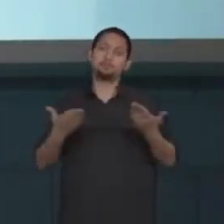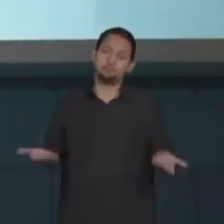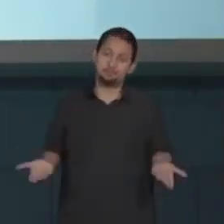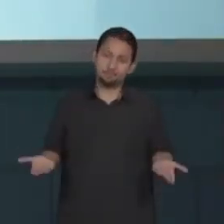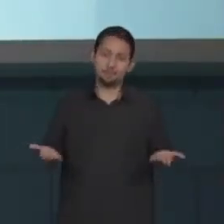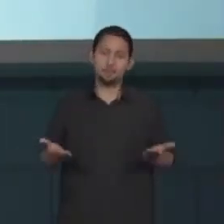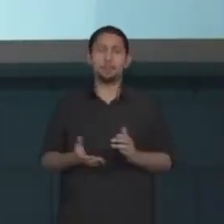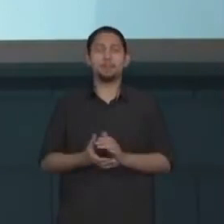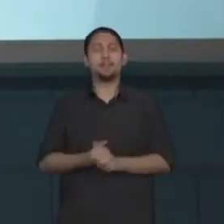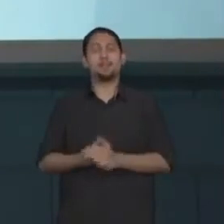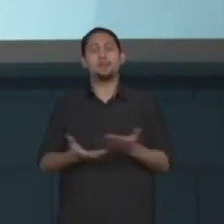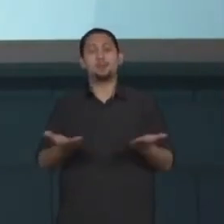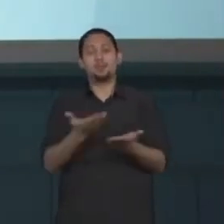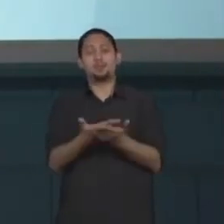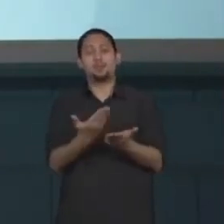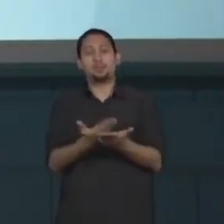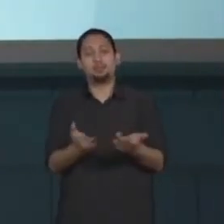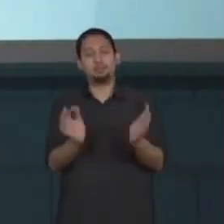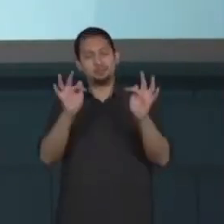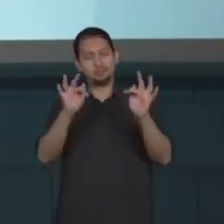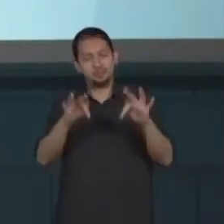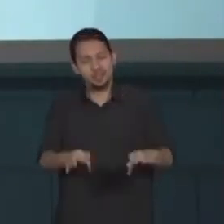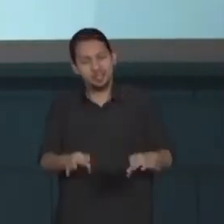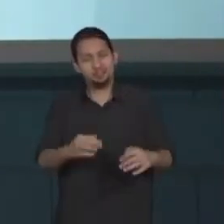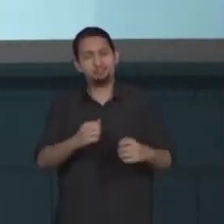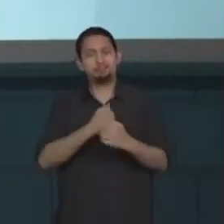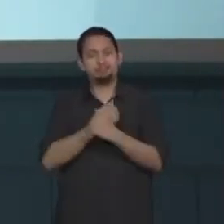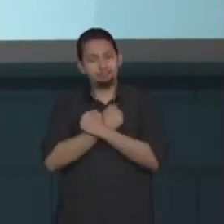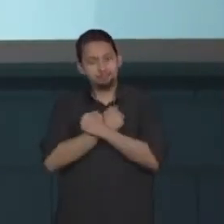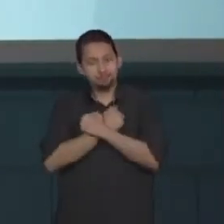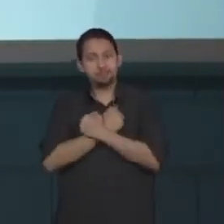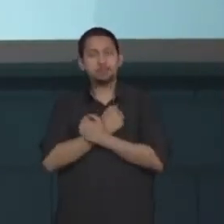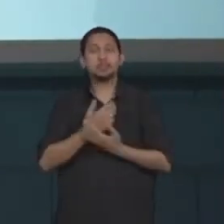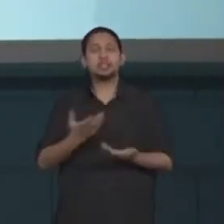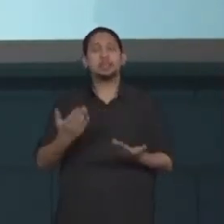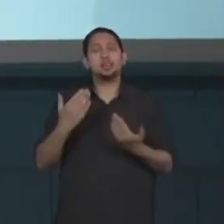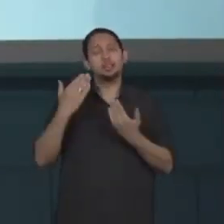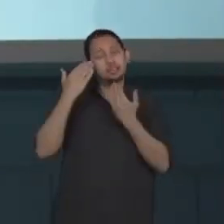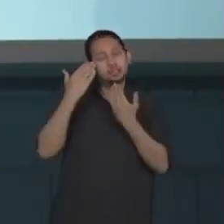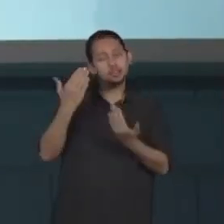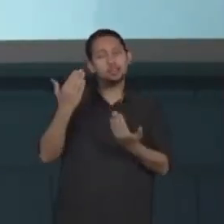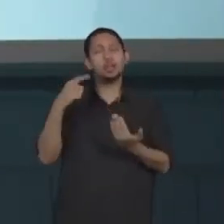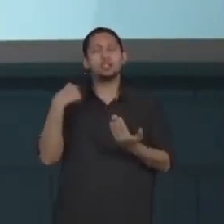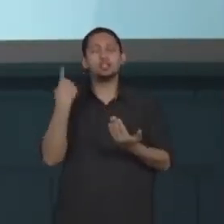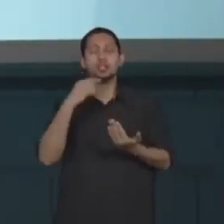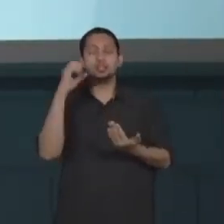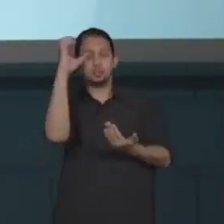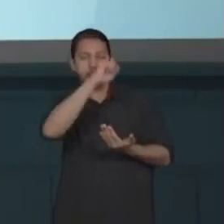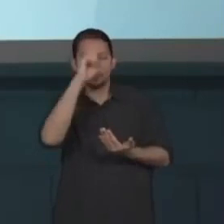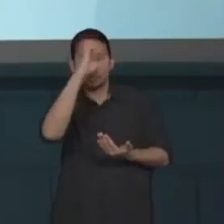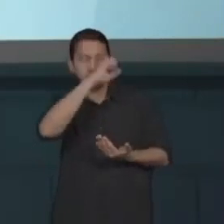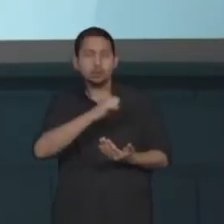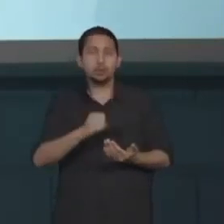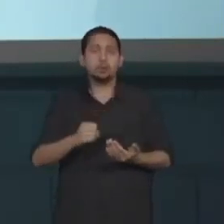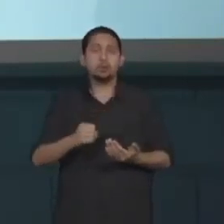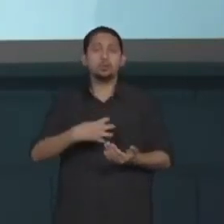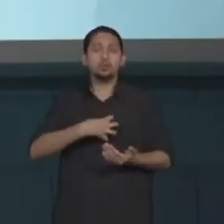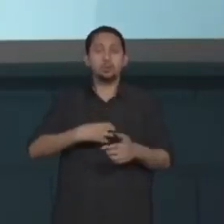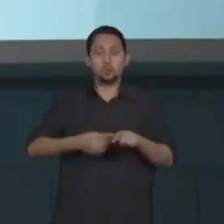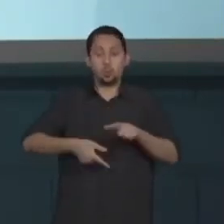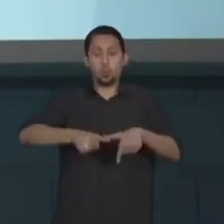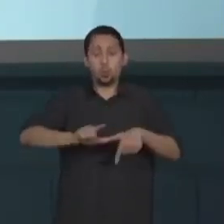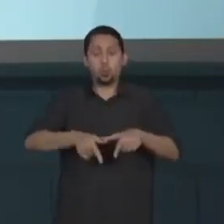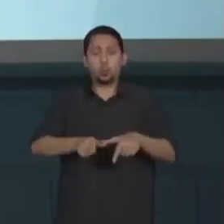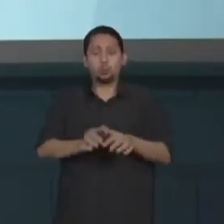Então, eu finalizo a aula de hoje, onde a gente estudou e produziu um robô simples, com